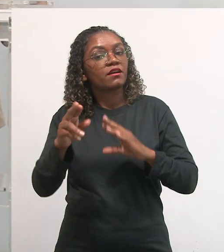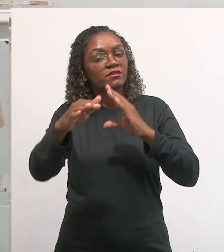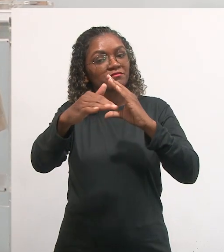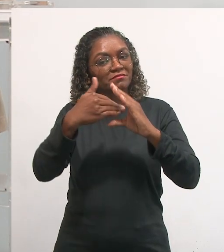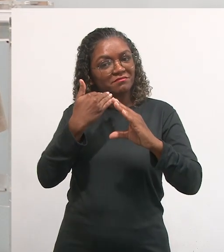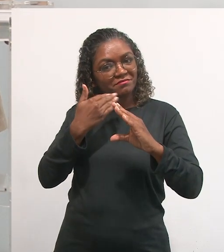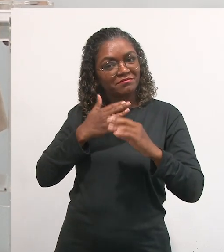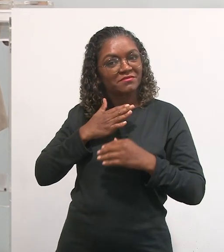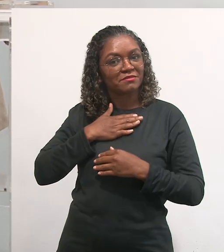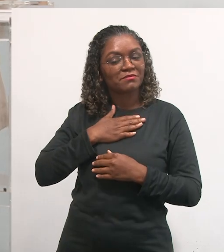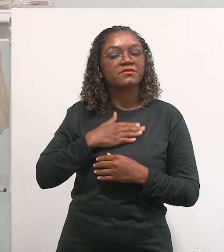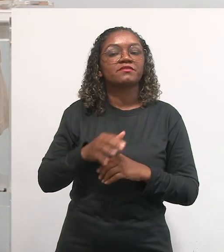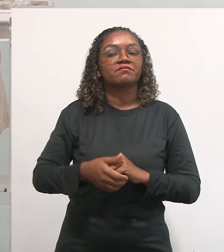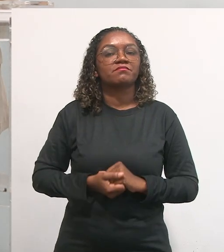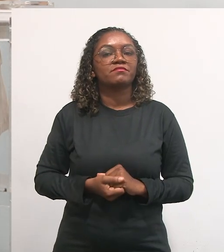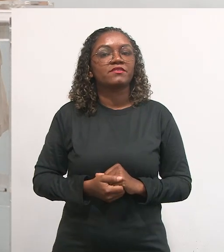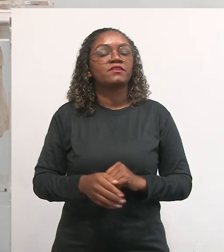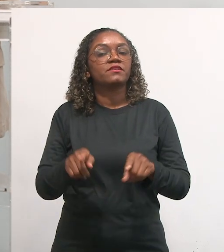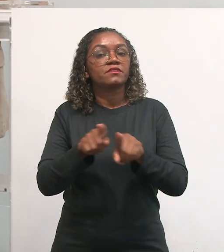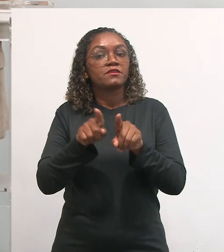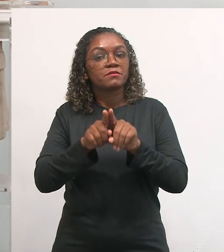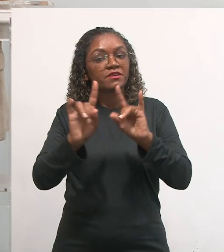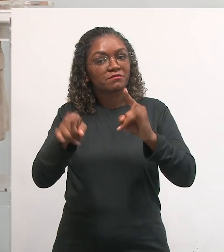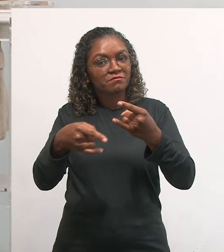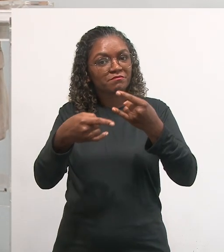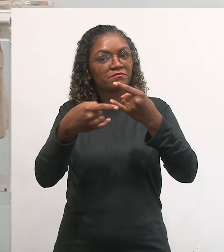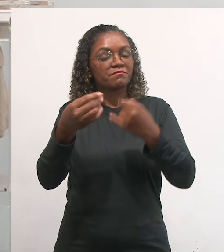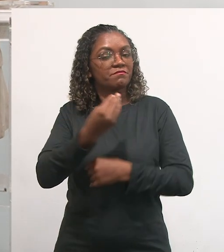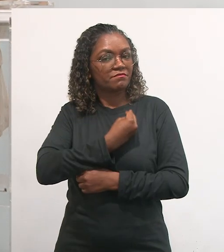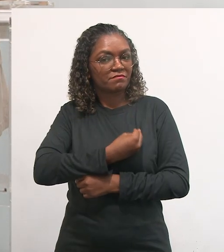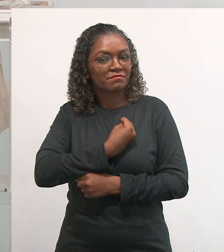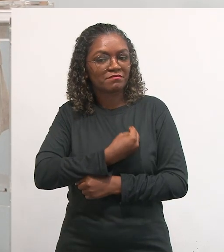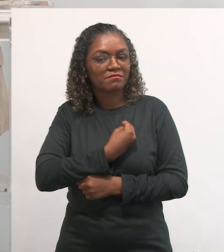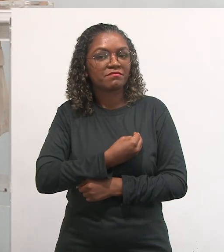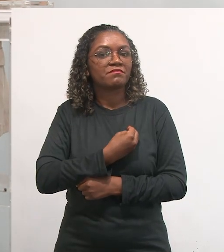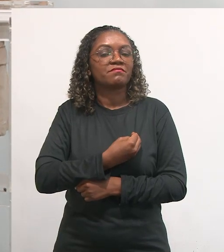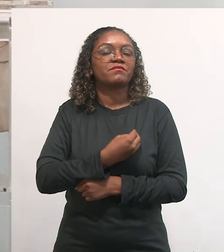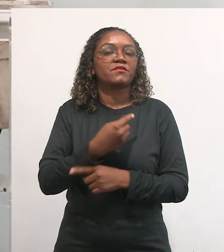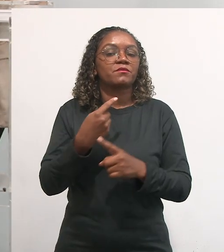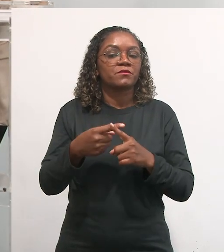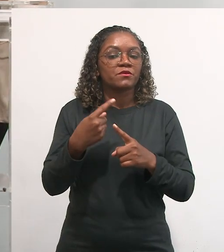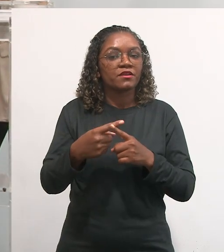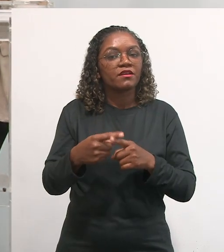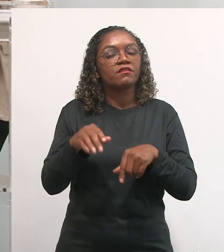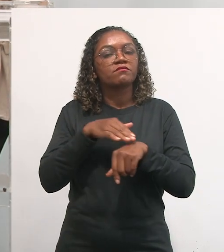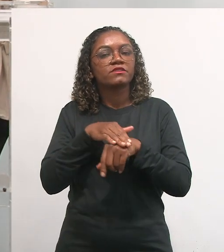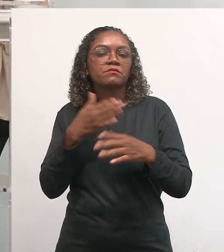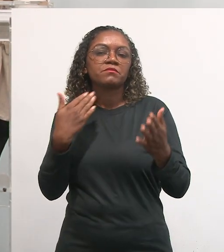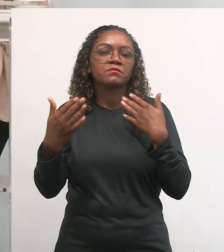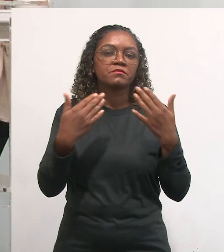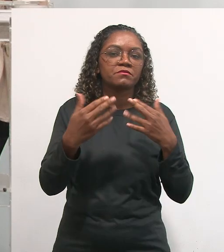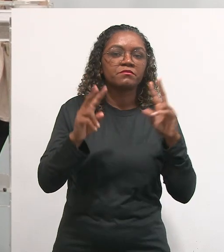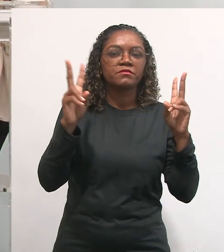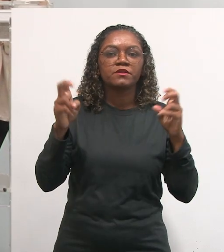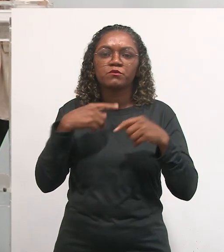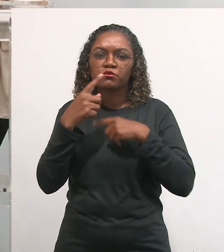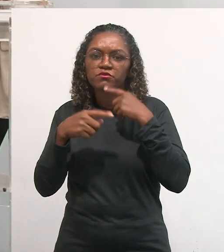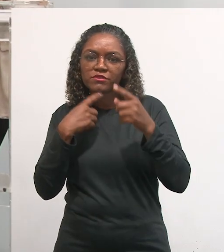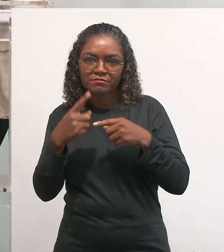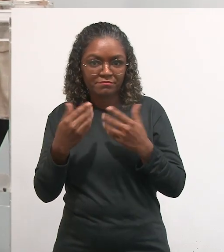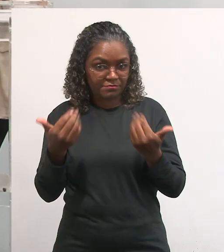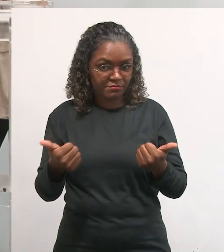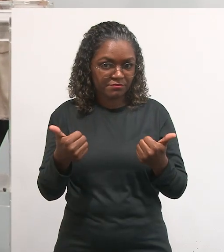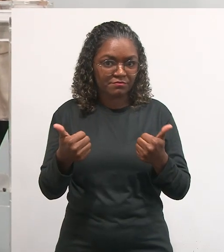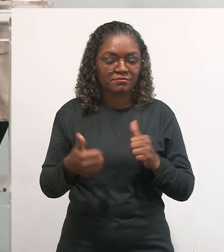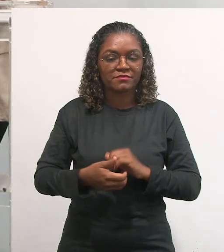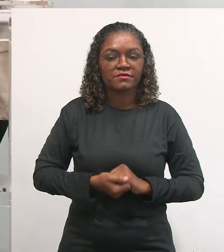espero receber teu e-mail eu espero que você esteja presente no nosso encontro síncrono pra gente poder conversar ainda mais você